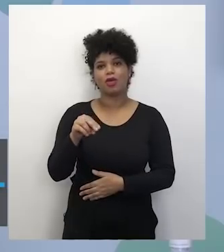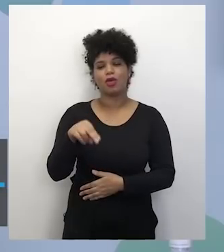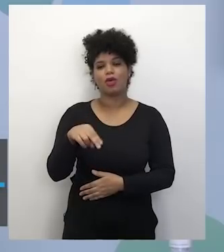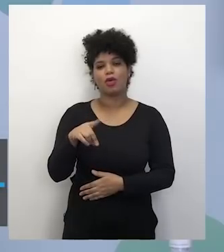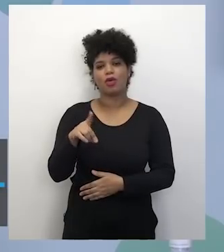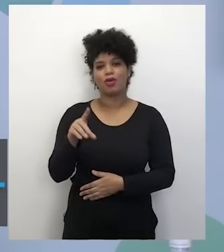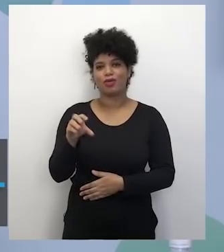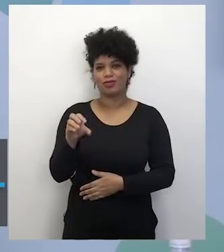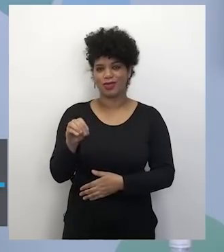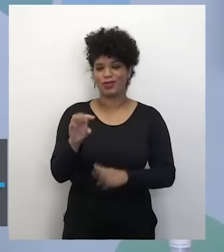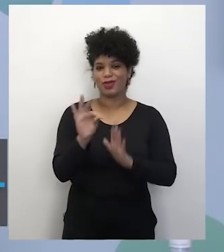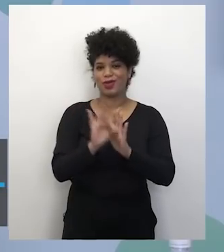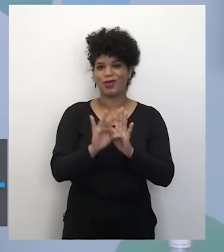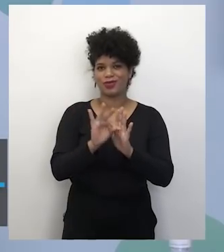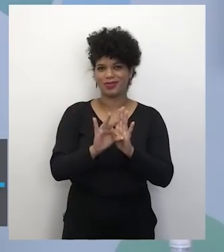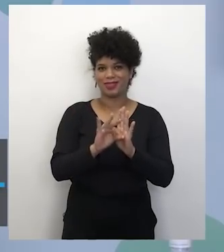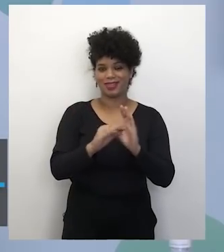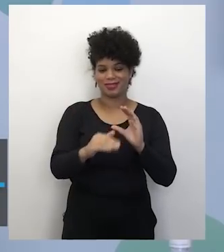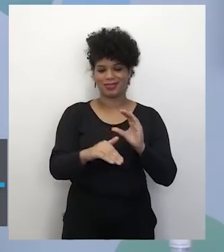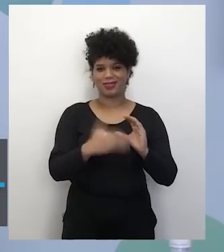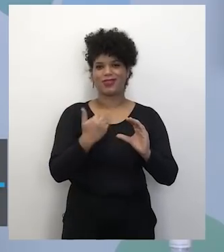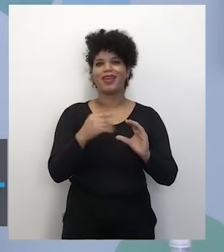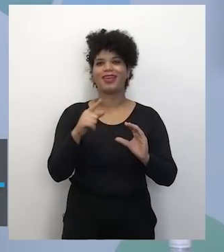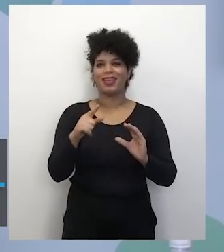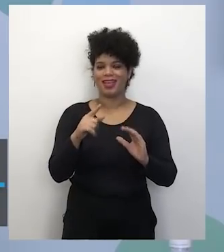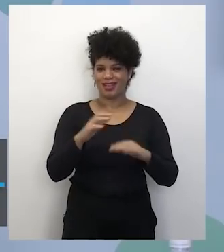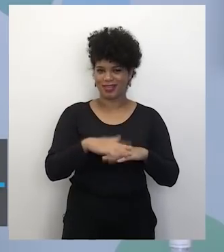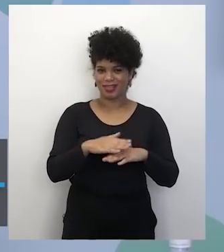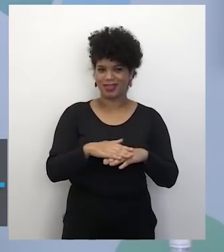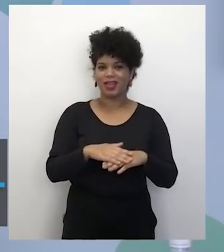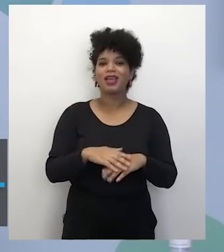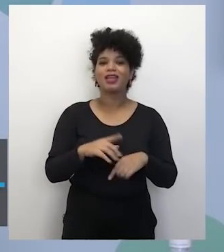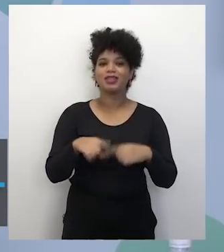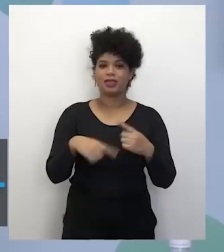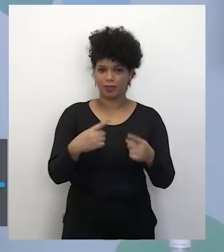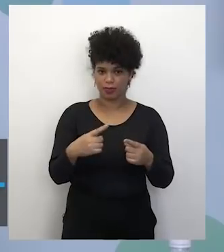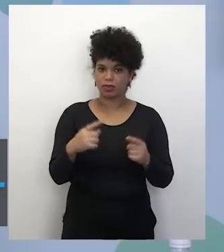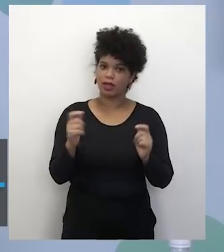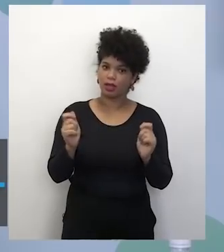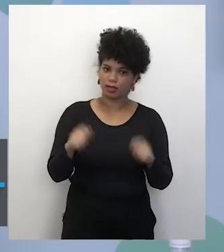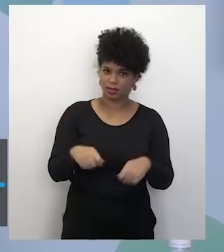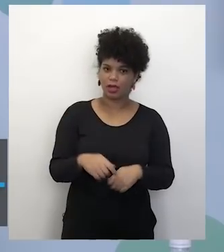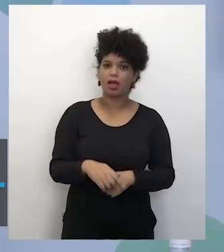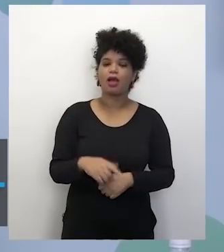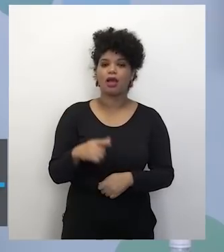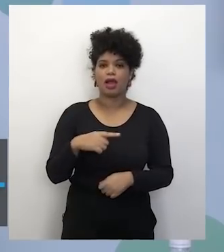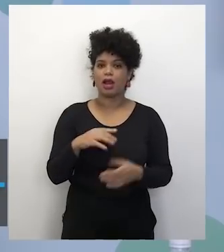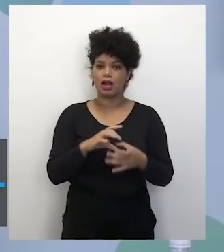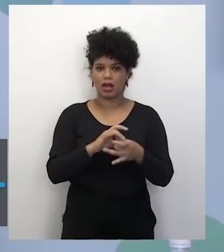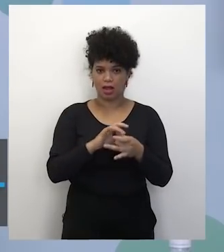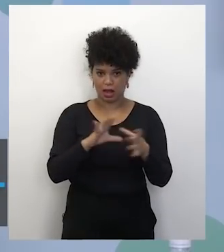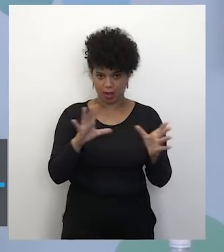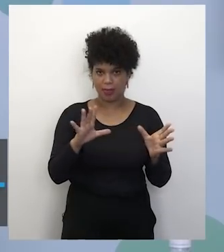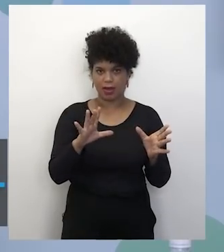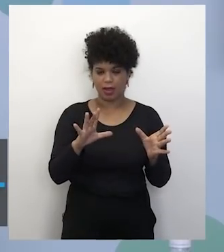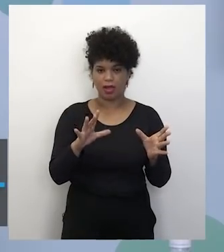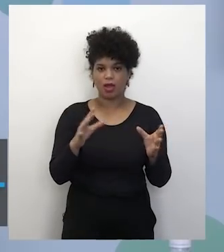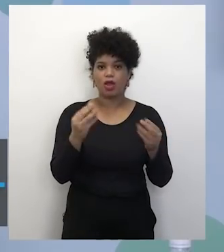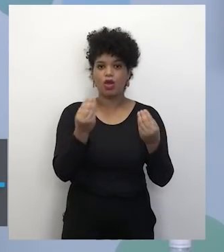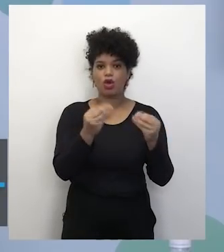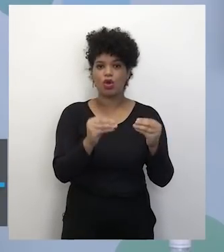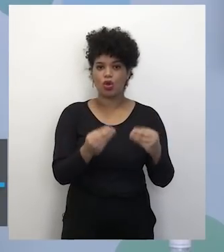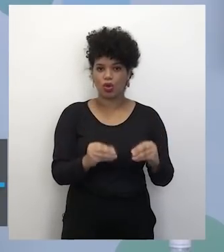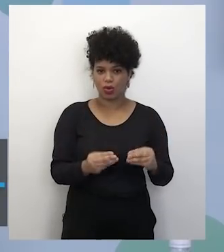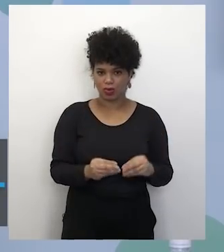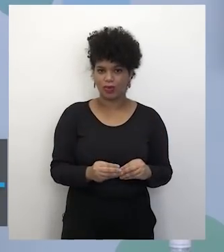enviou um texto que ela escreveu, e assim que for possível, até porque envolve as questões de direitos autorais, a